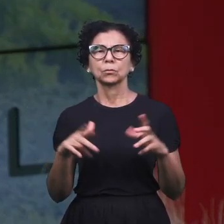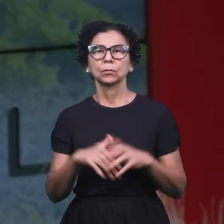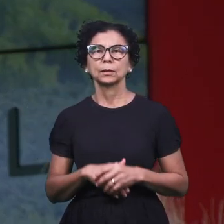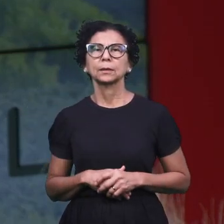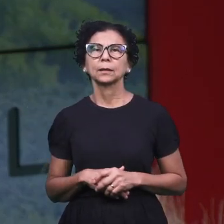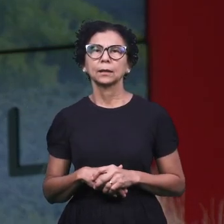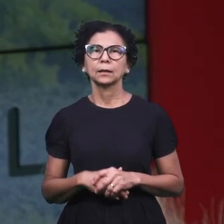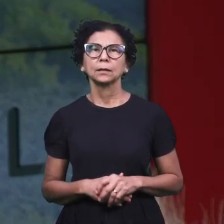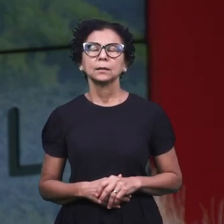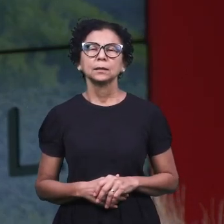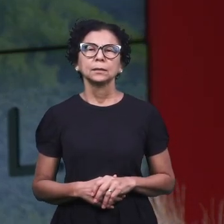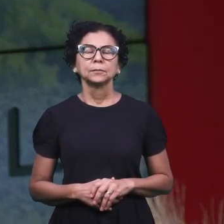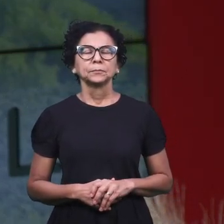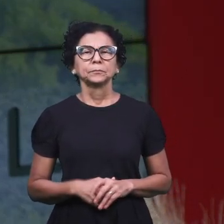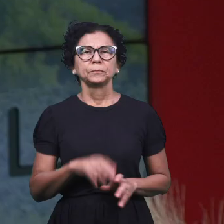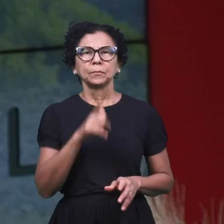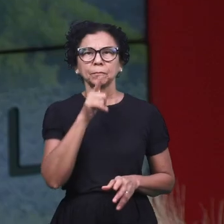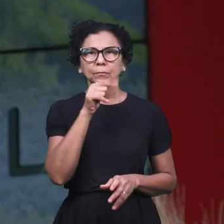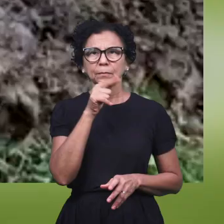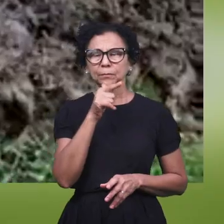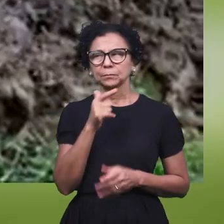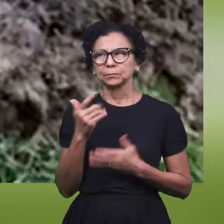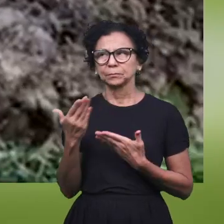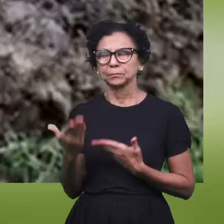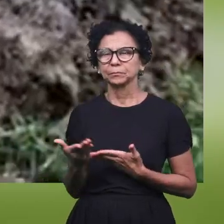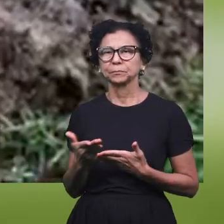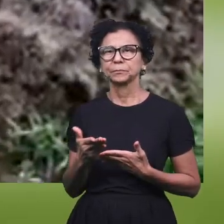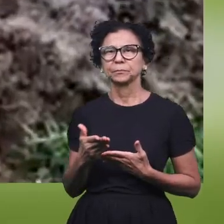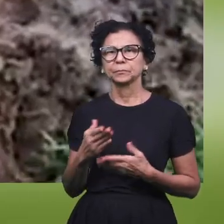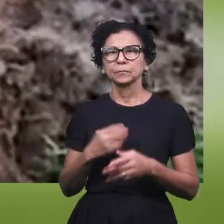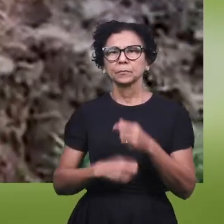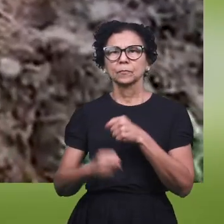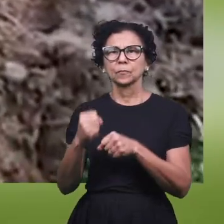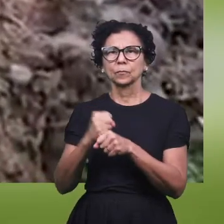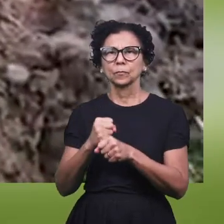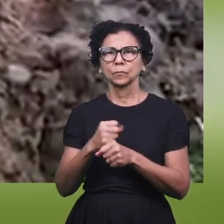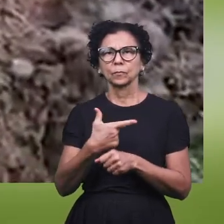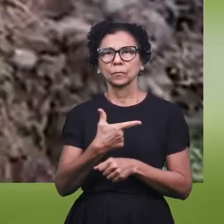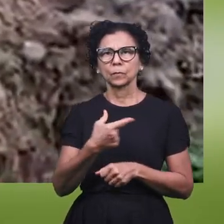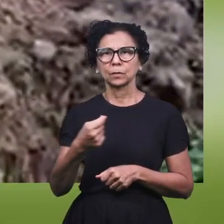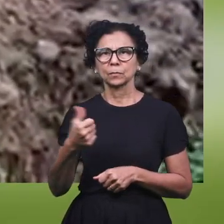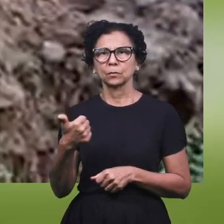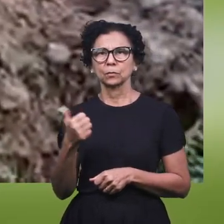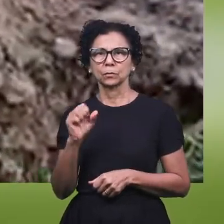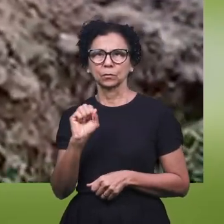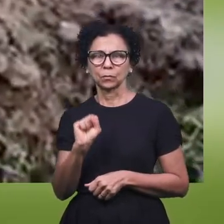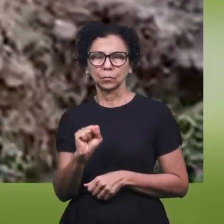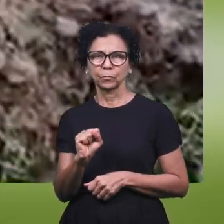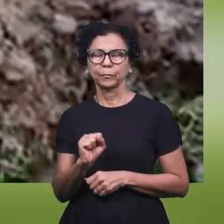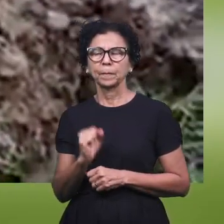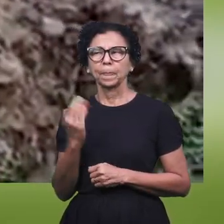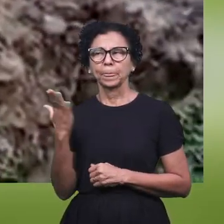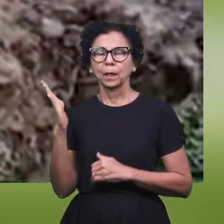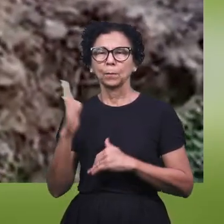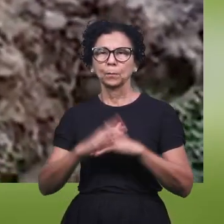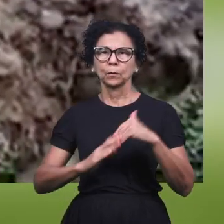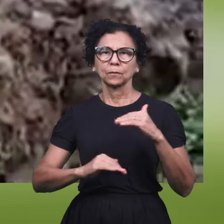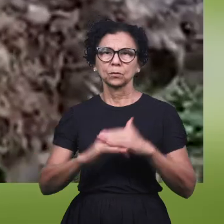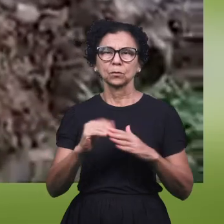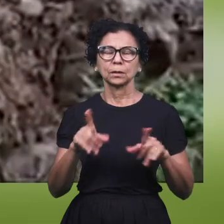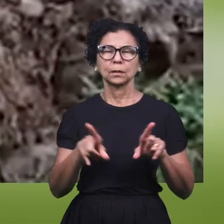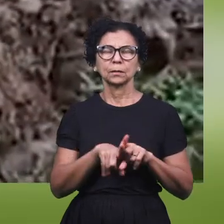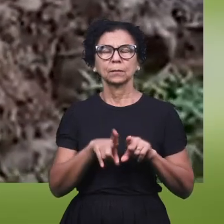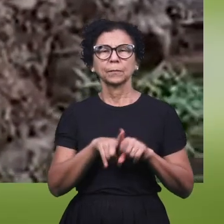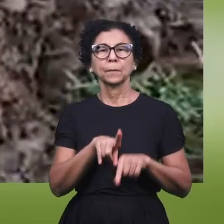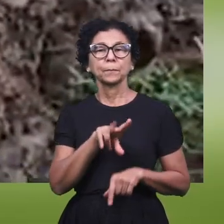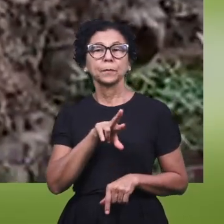uma recuperação de uma nascente. Em 2018, o técnico rural João da Mata e seu irmão